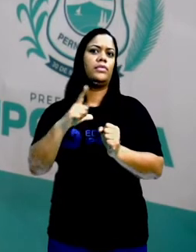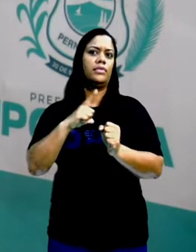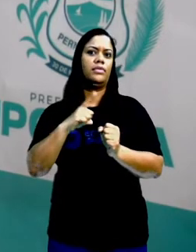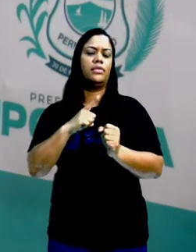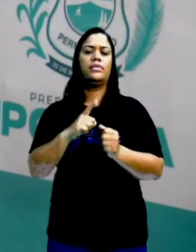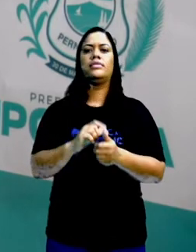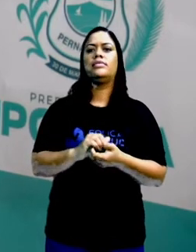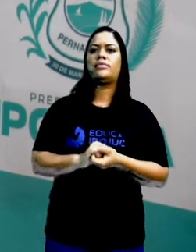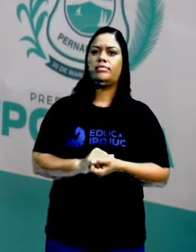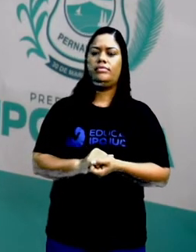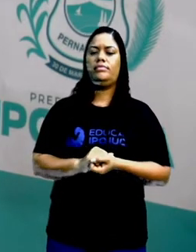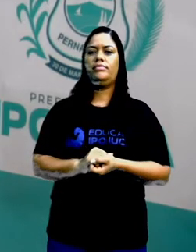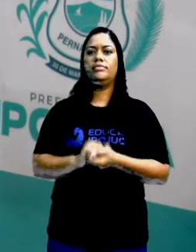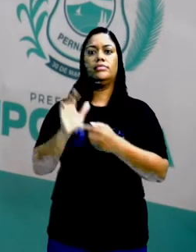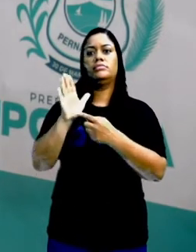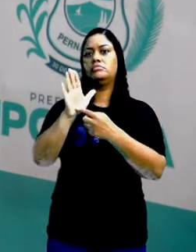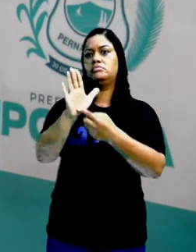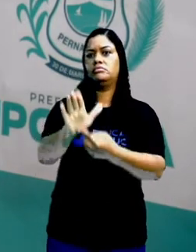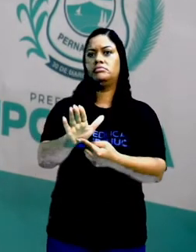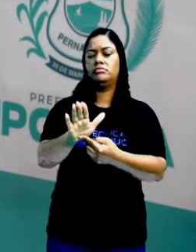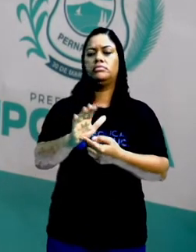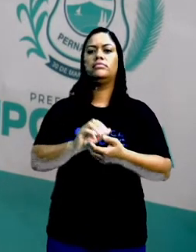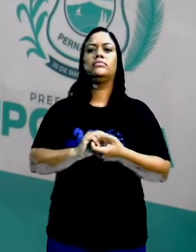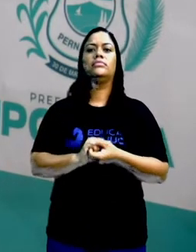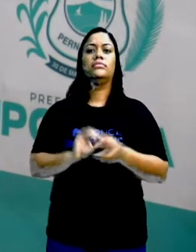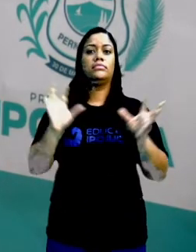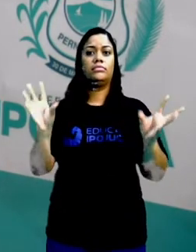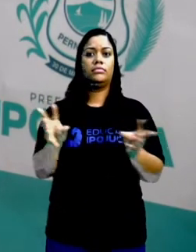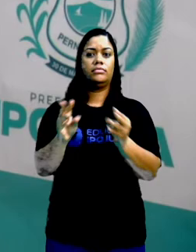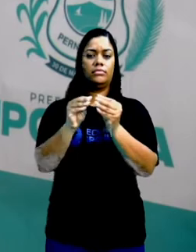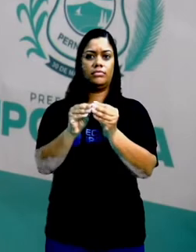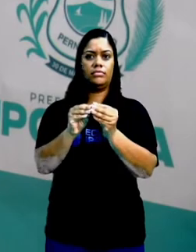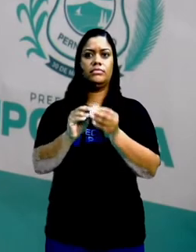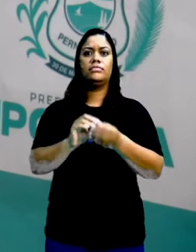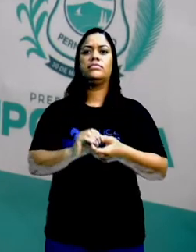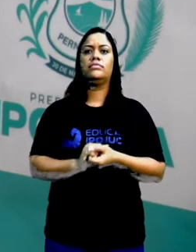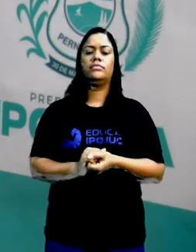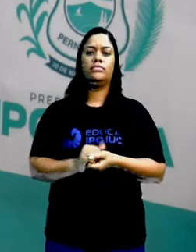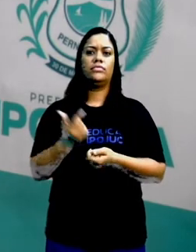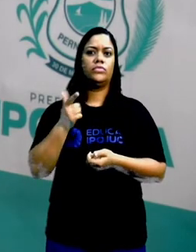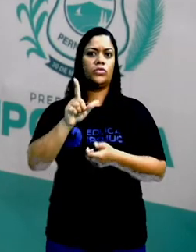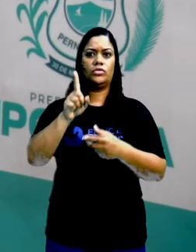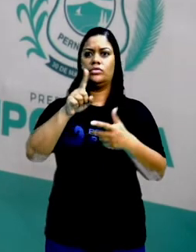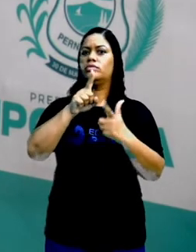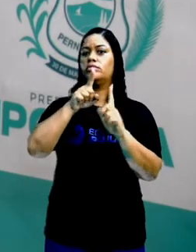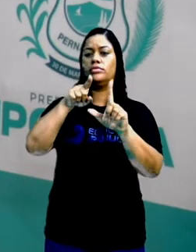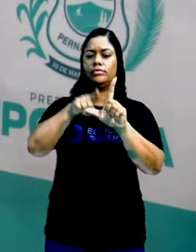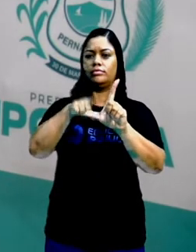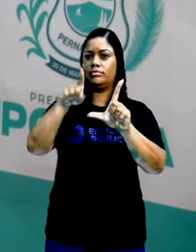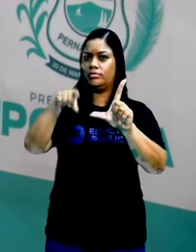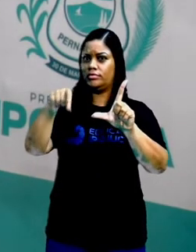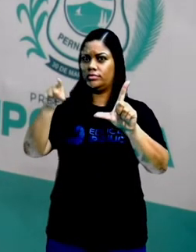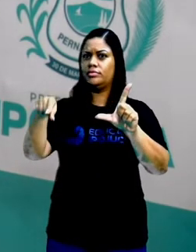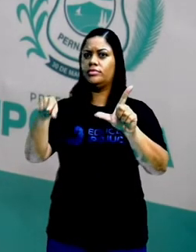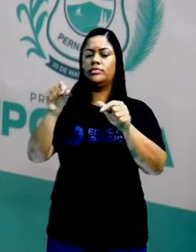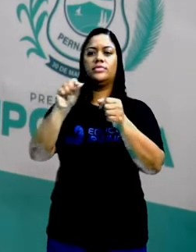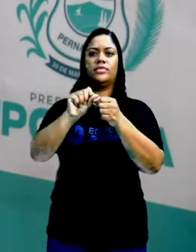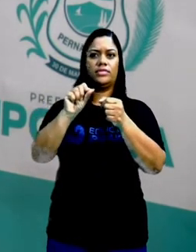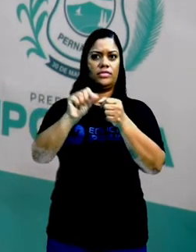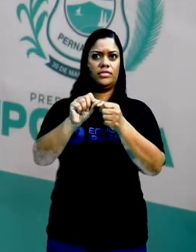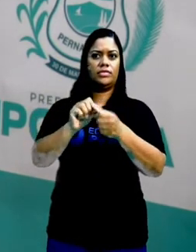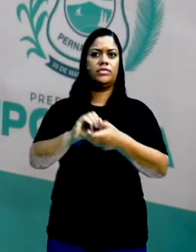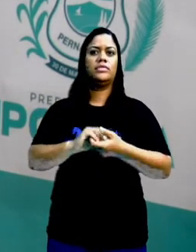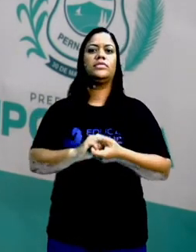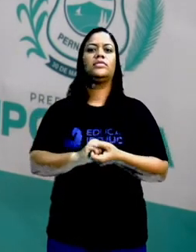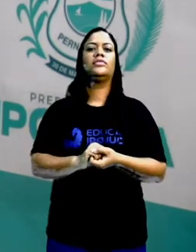uma você pode apresentar aí na conclusão reforçando com outros dados que você ainda não cito ao longo do seu